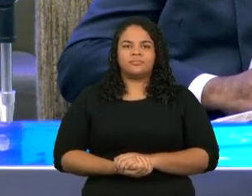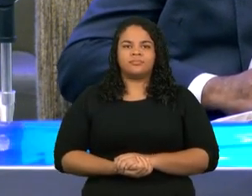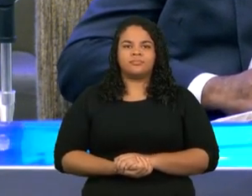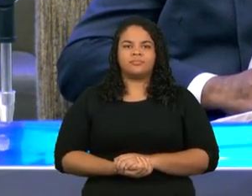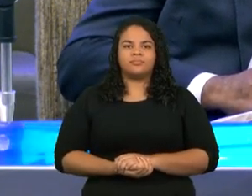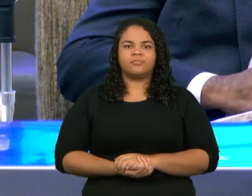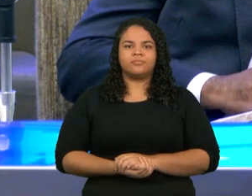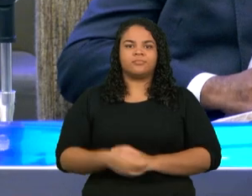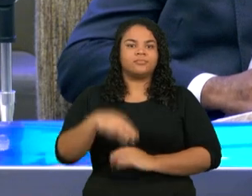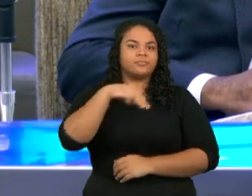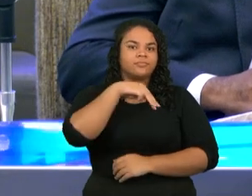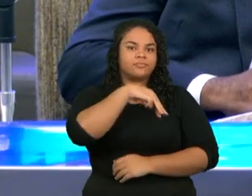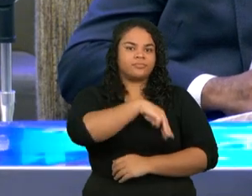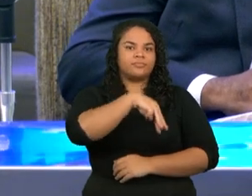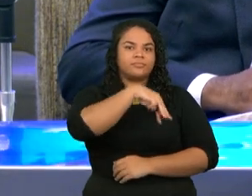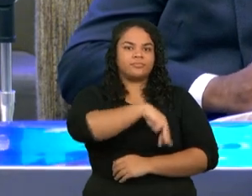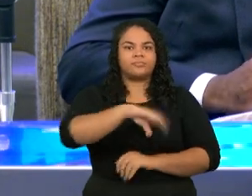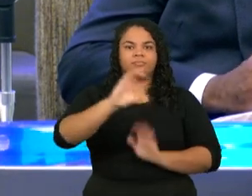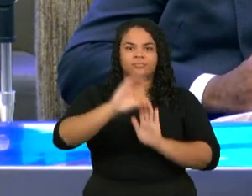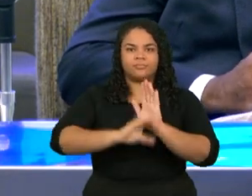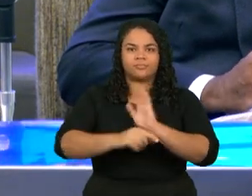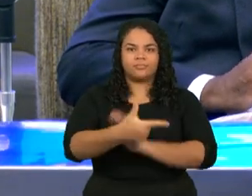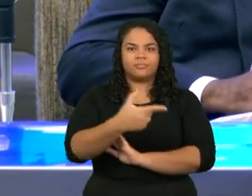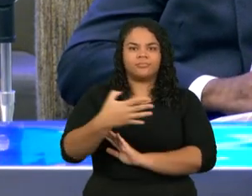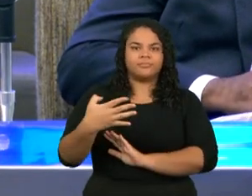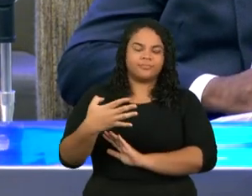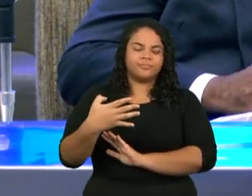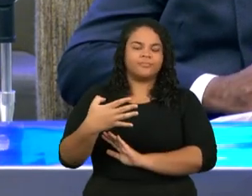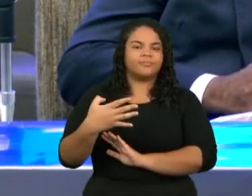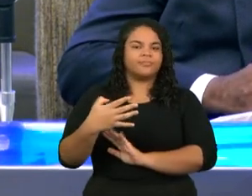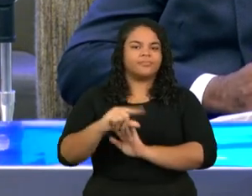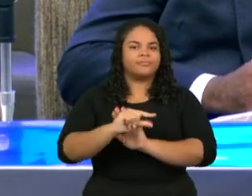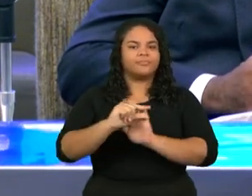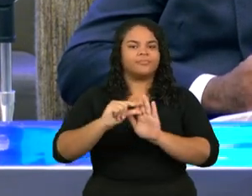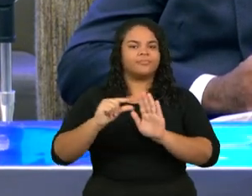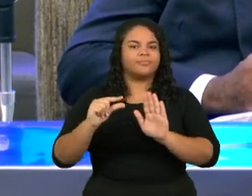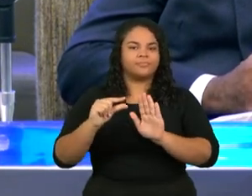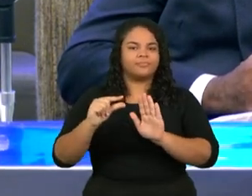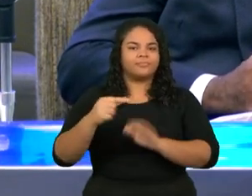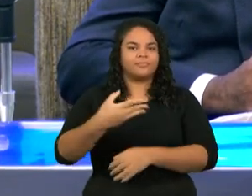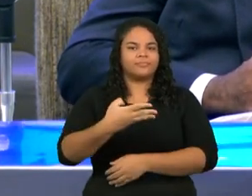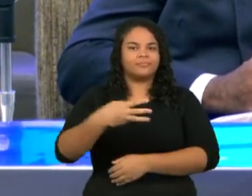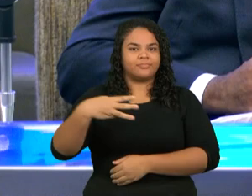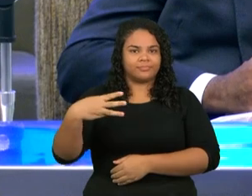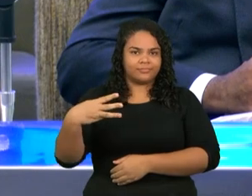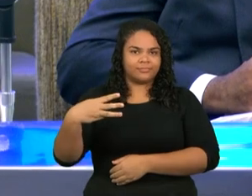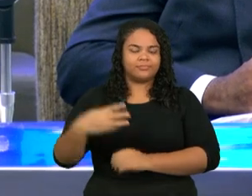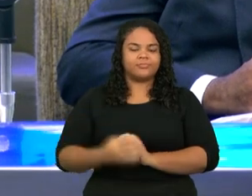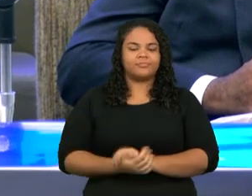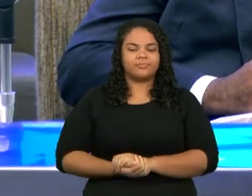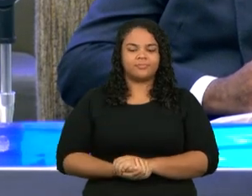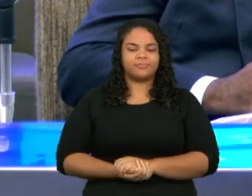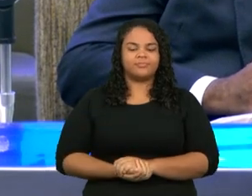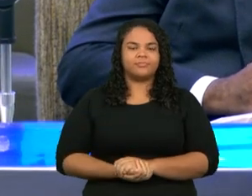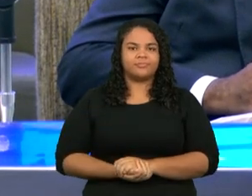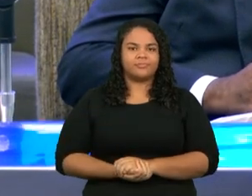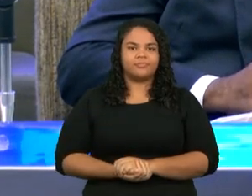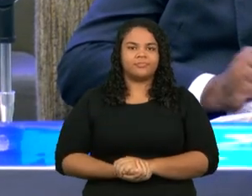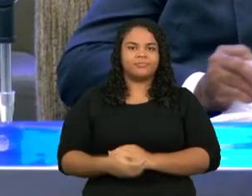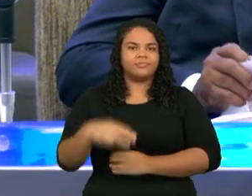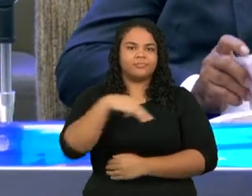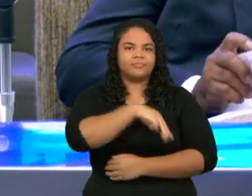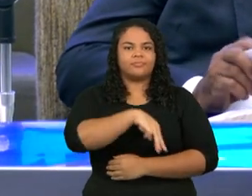nossa casa Mateus 24 e o Versículo 43 Capítulo